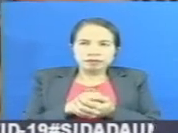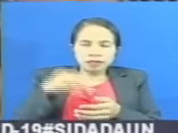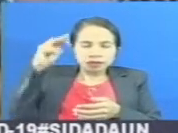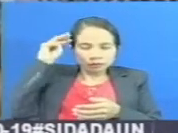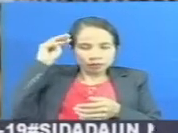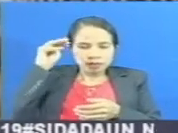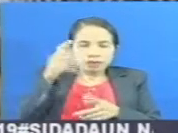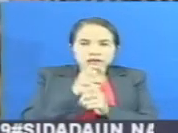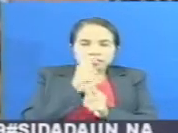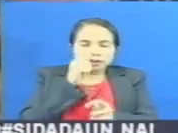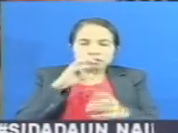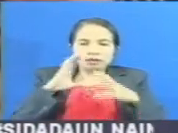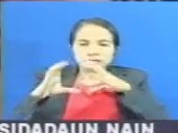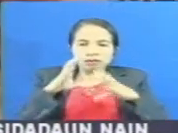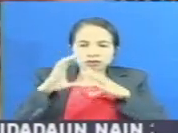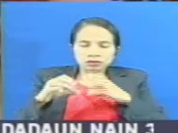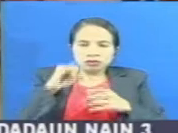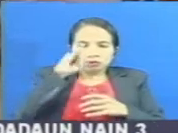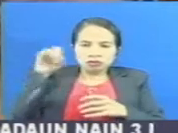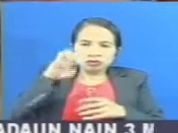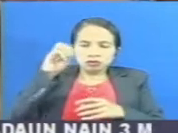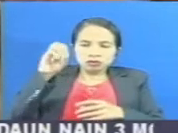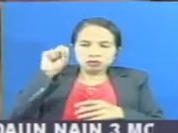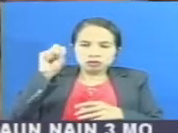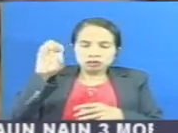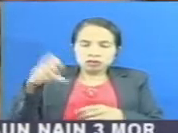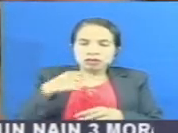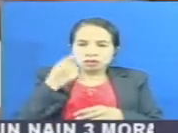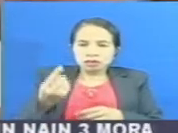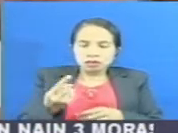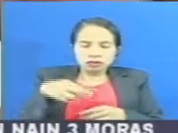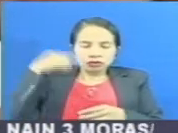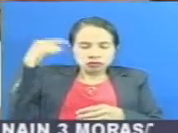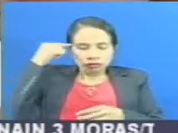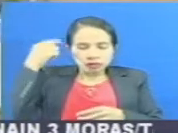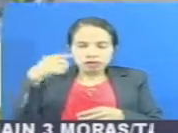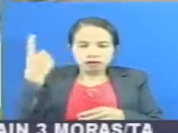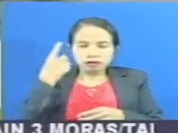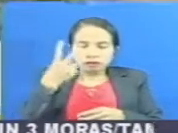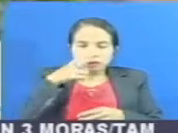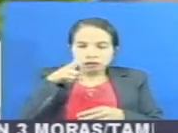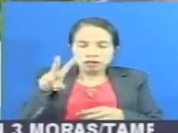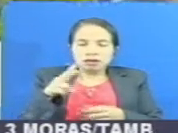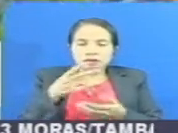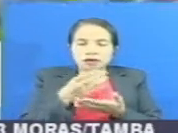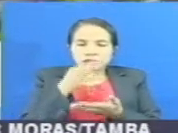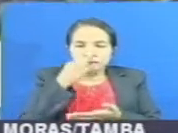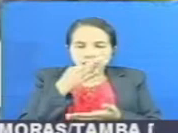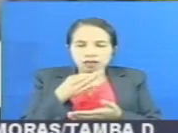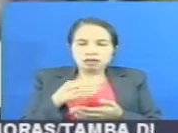Ministro Transporte no Comunicação José Agostinho da Silva Hateten, governo na fatem assegura a iham básica